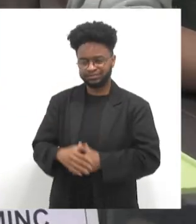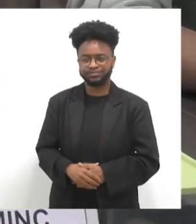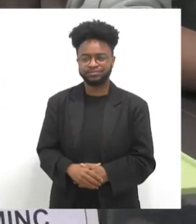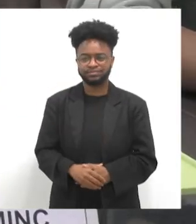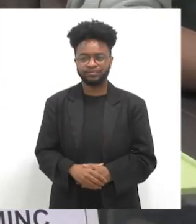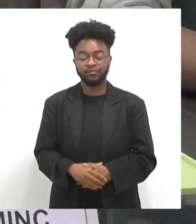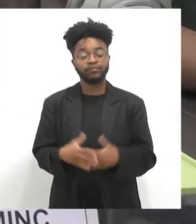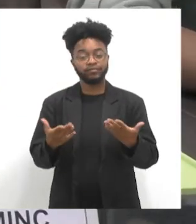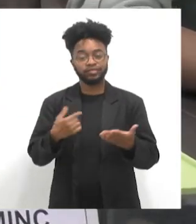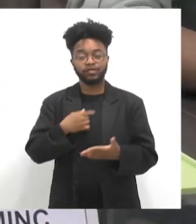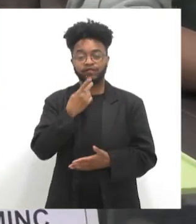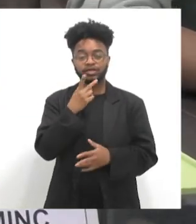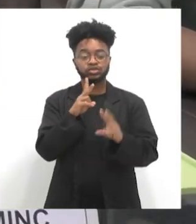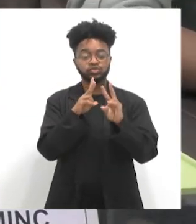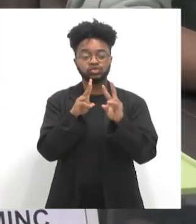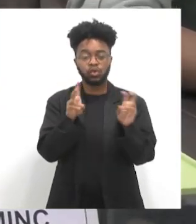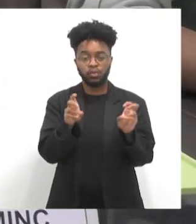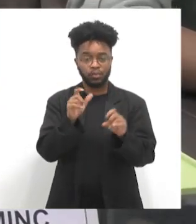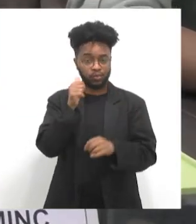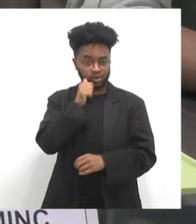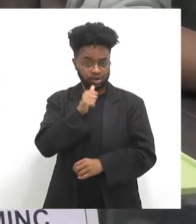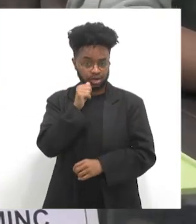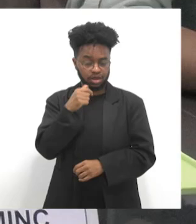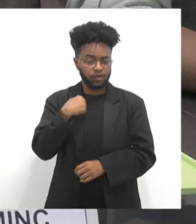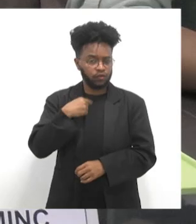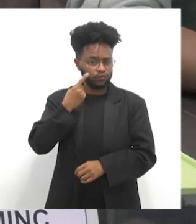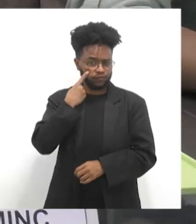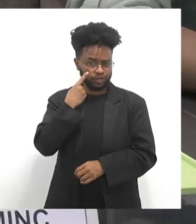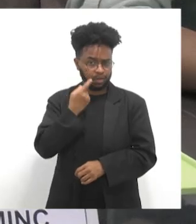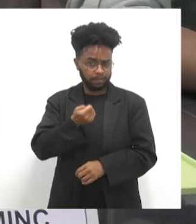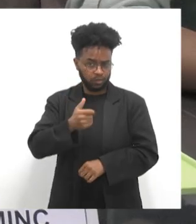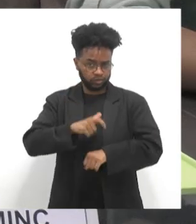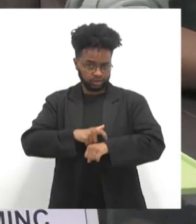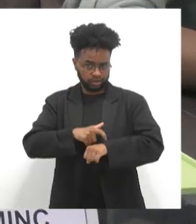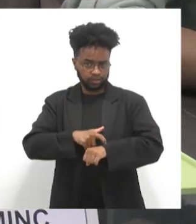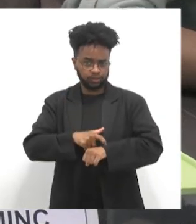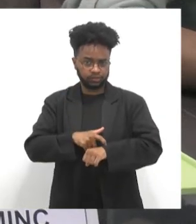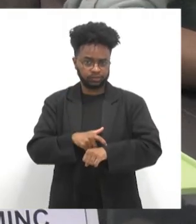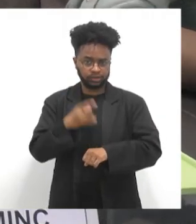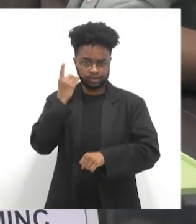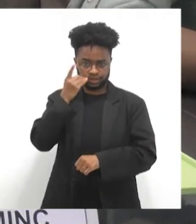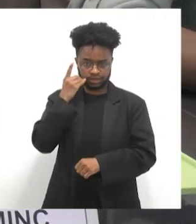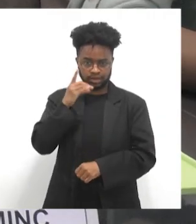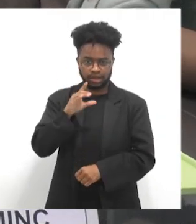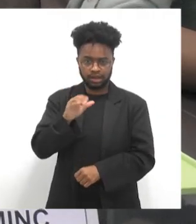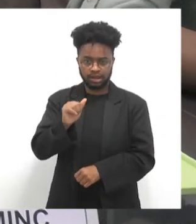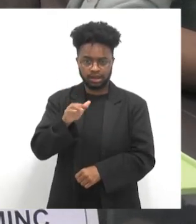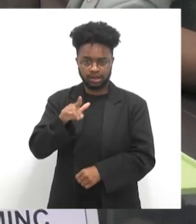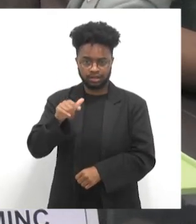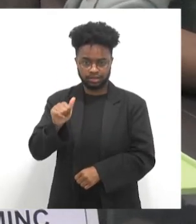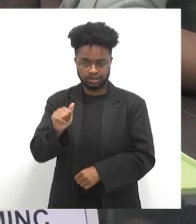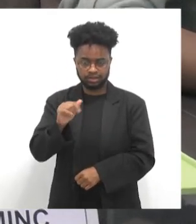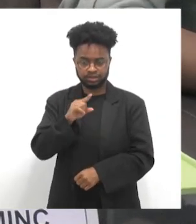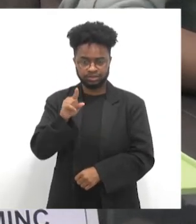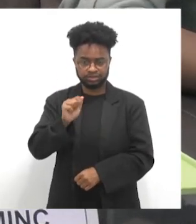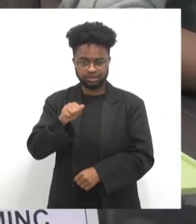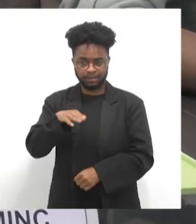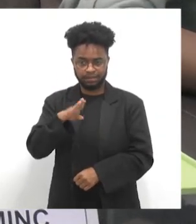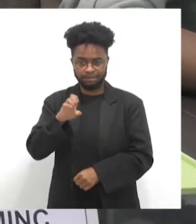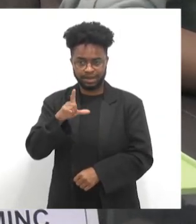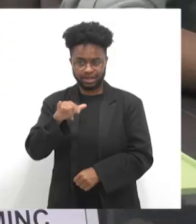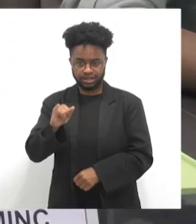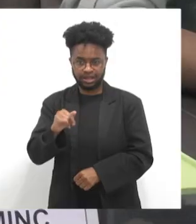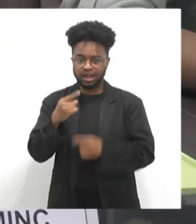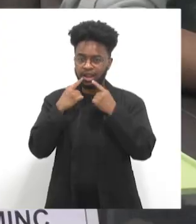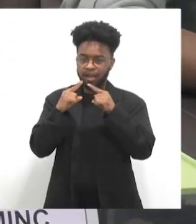estava falando sobre a mulher. Eu vi há pouco tempo a deputada Carla Zambelli se queixando que na prisão da